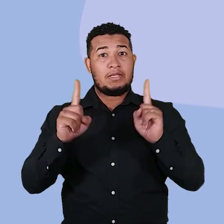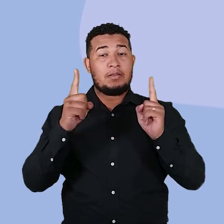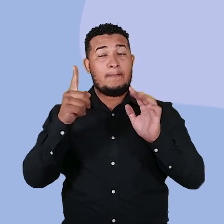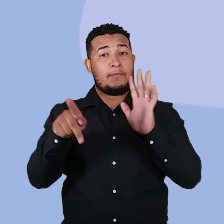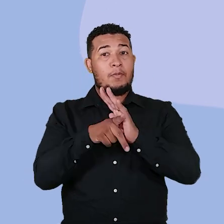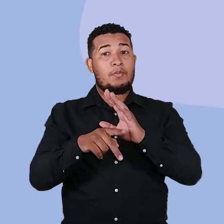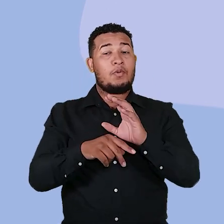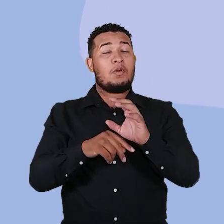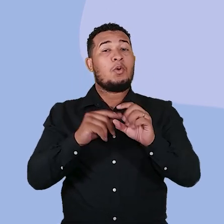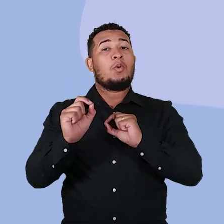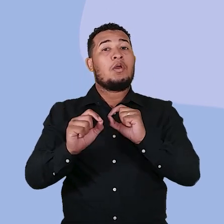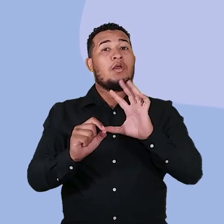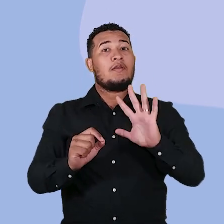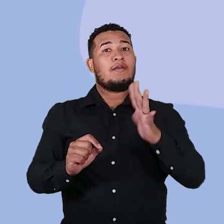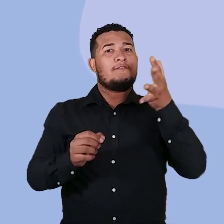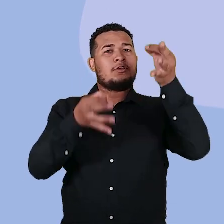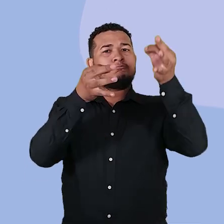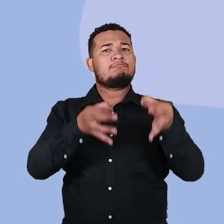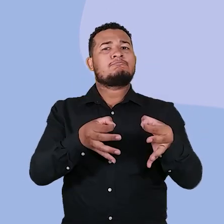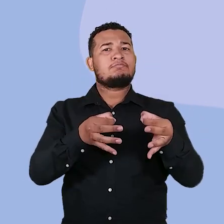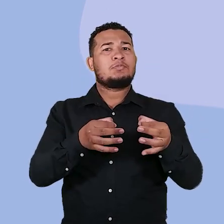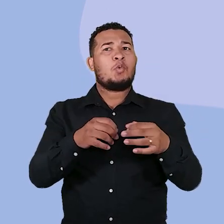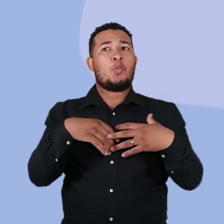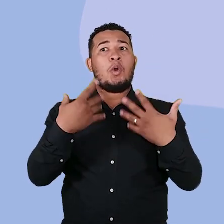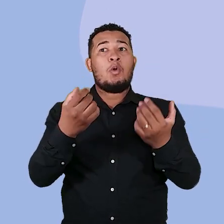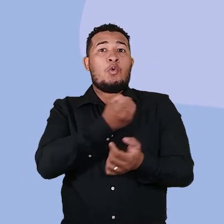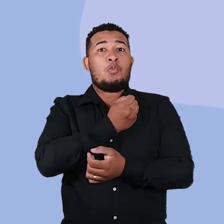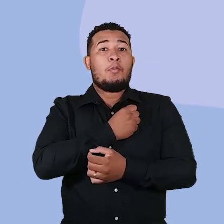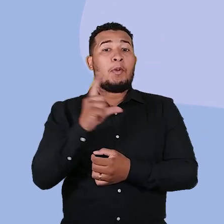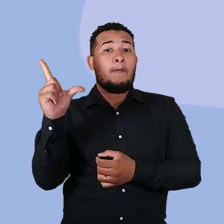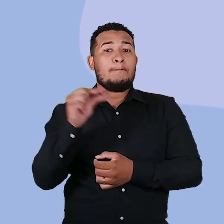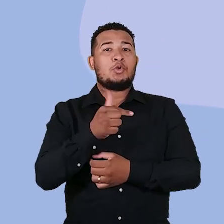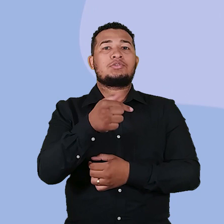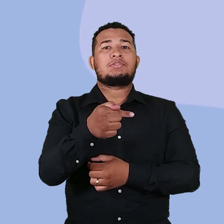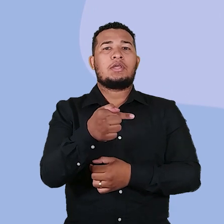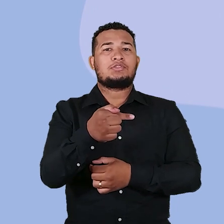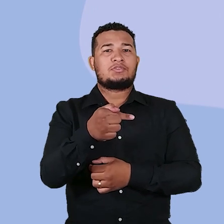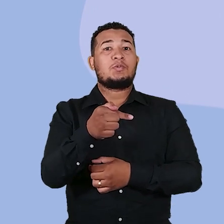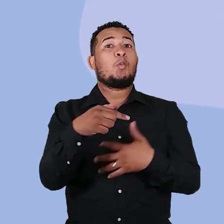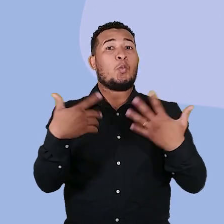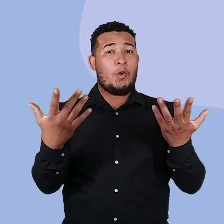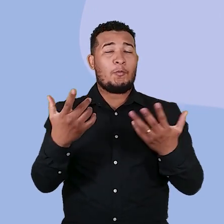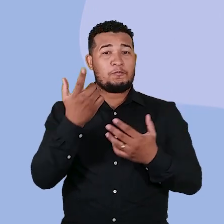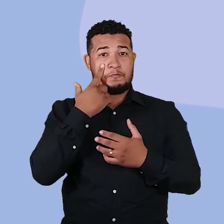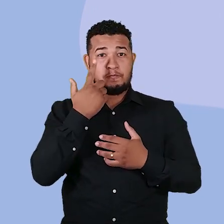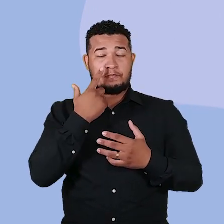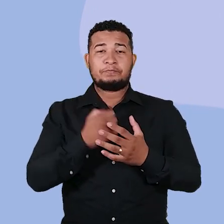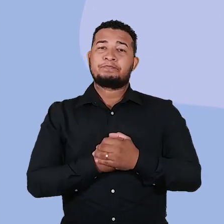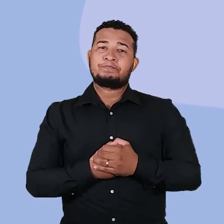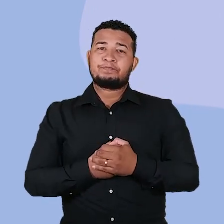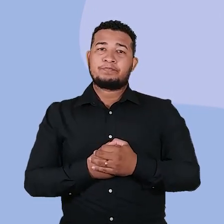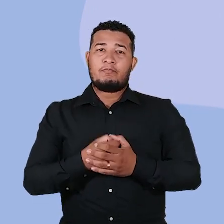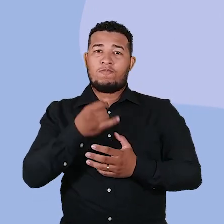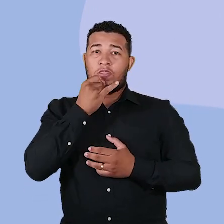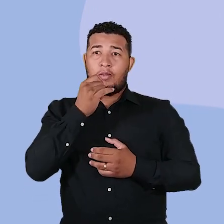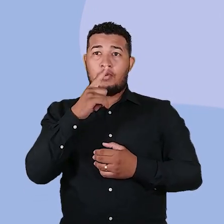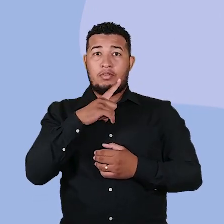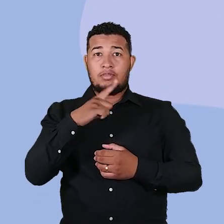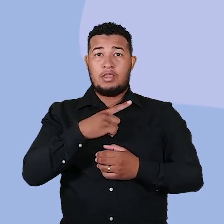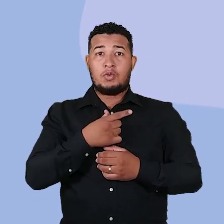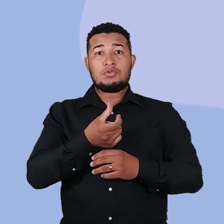vamos representação de evento certo qual é a probabilidade de sair um número menor que 7 oi vó